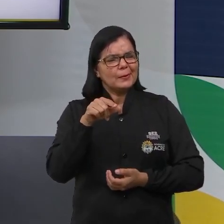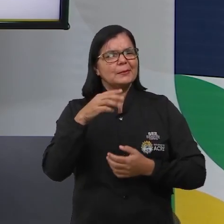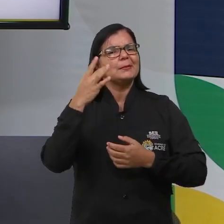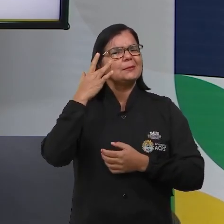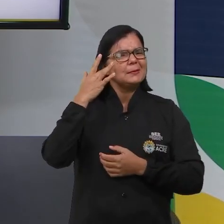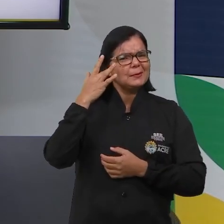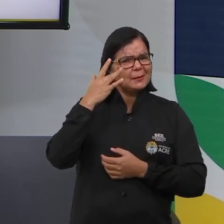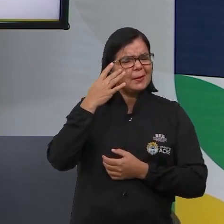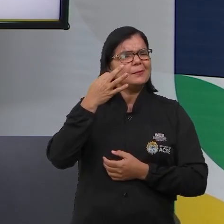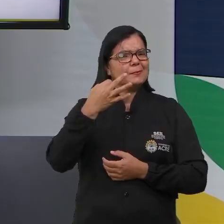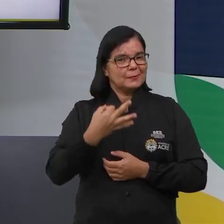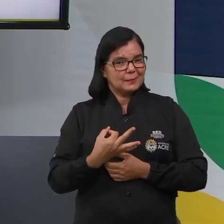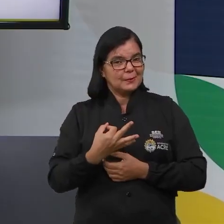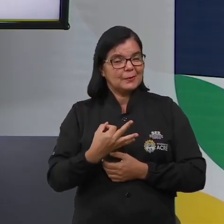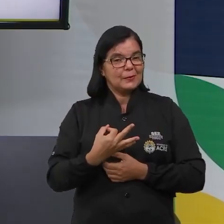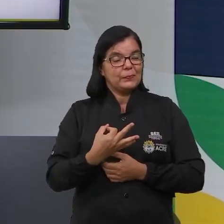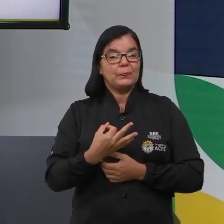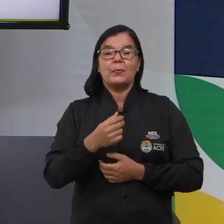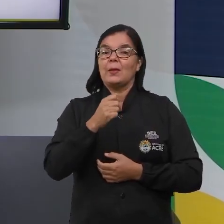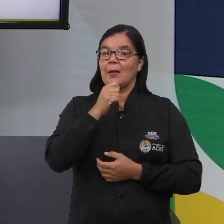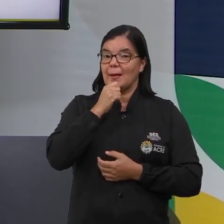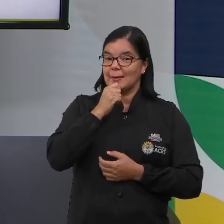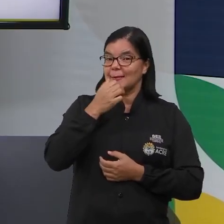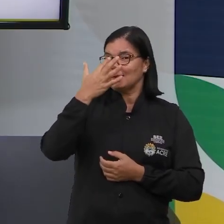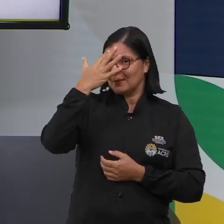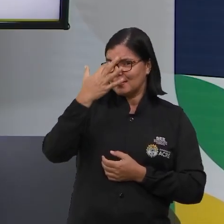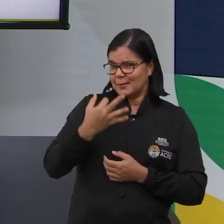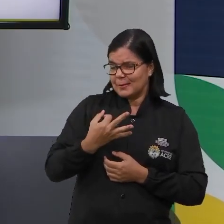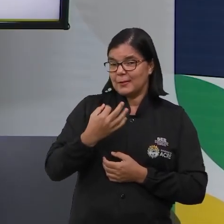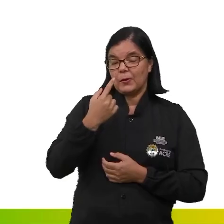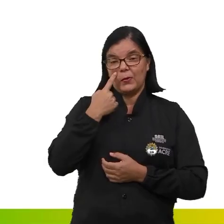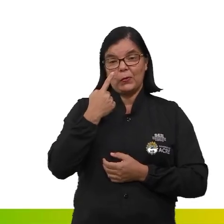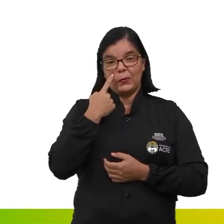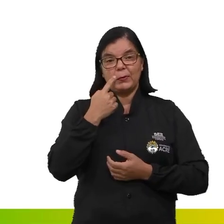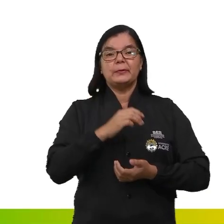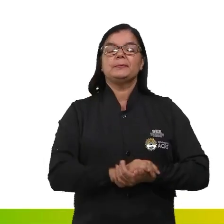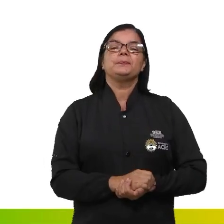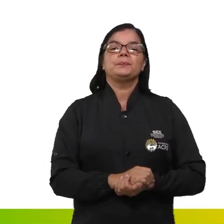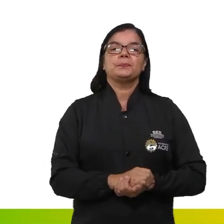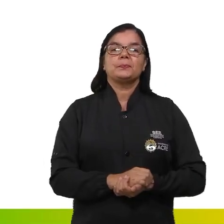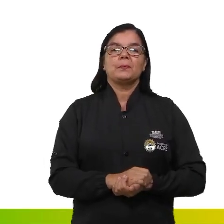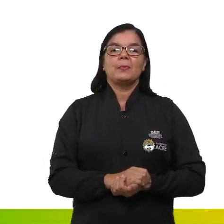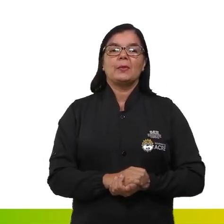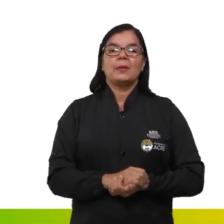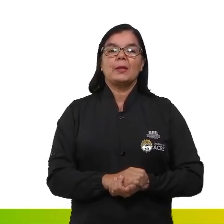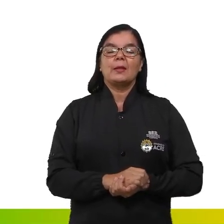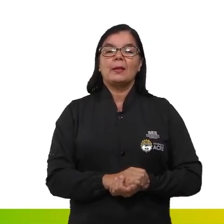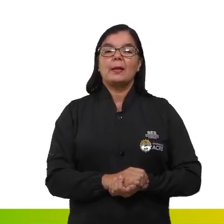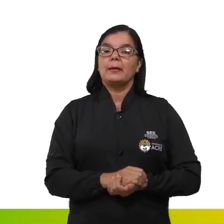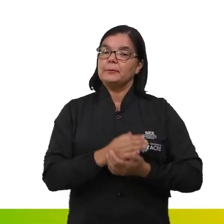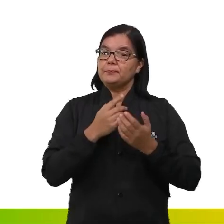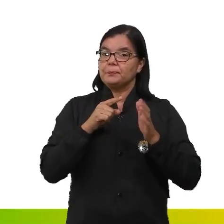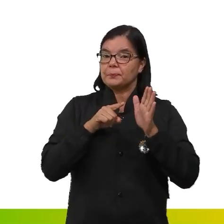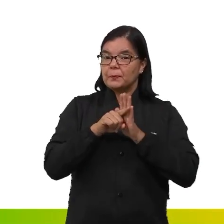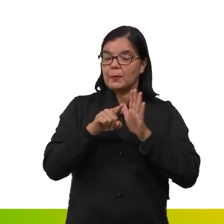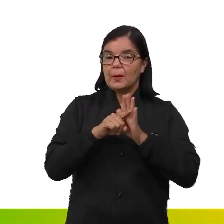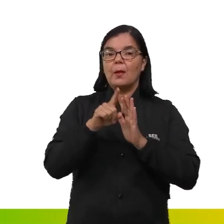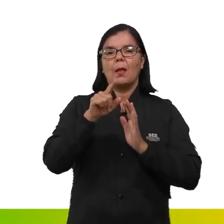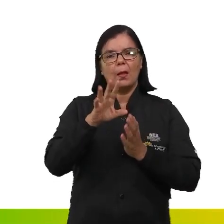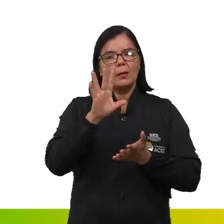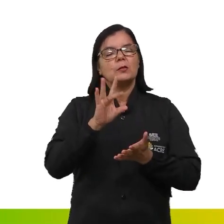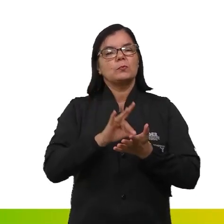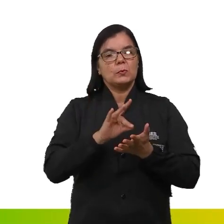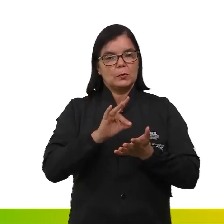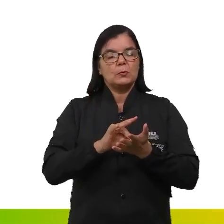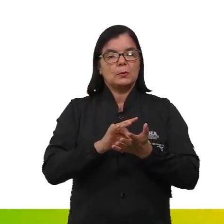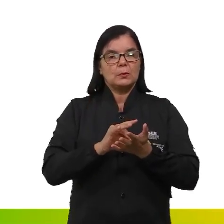Será que eu estou certo? Será que eu estou certa? Então, olha só aí na tela. Essa aqui, pessoal, é realmente